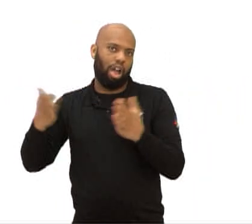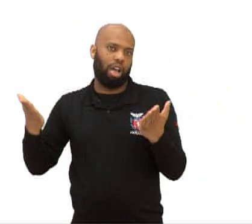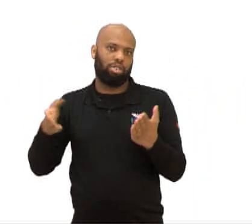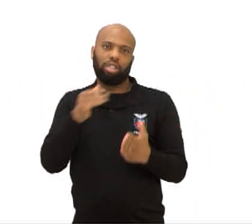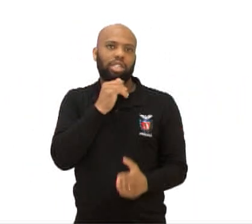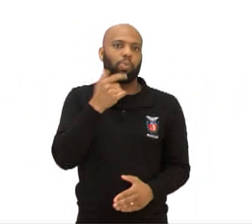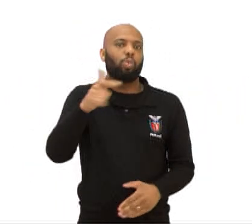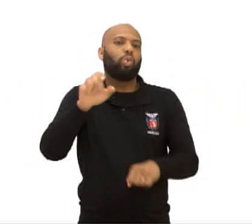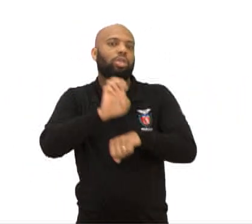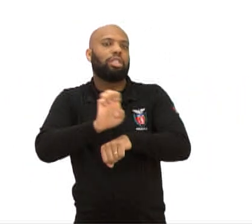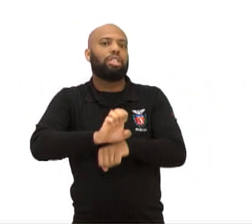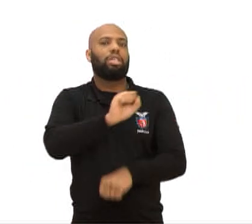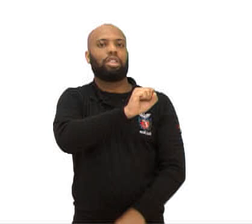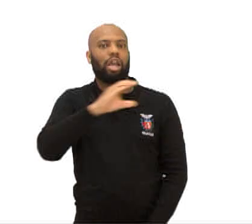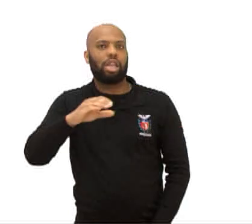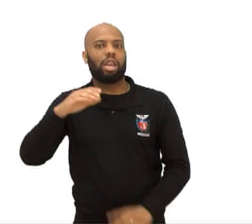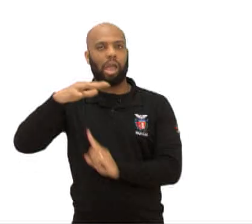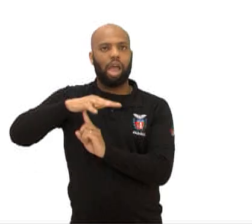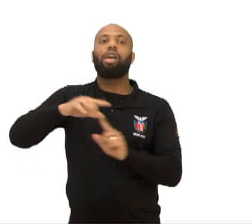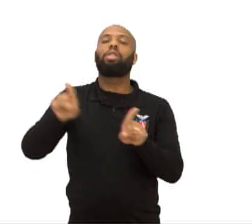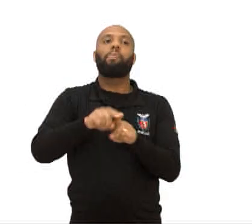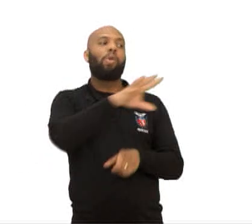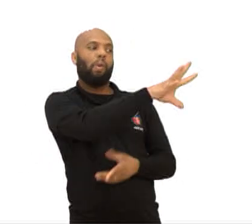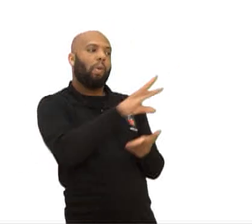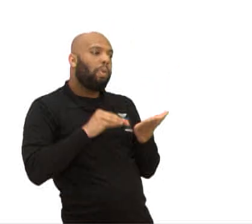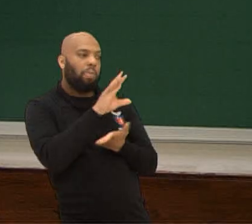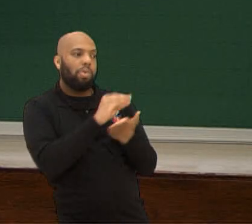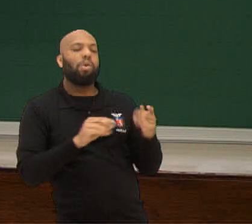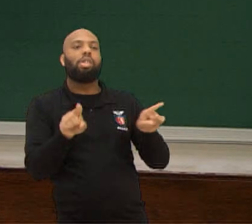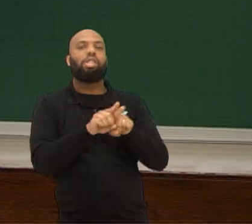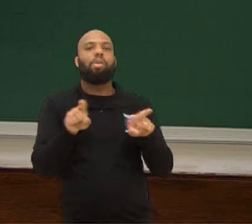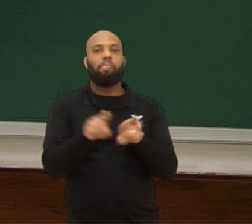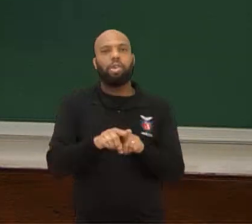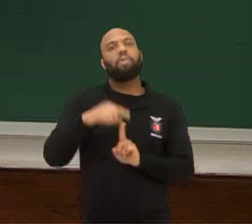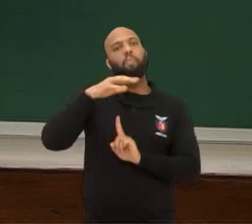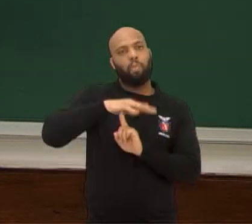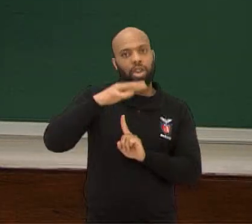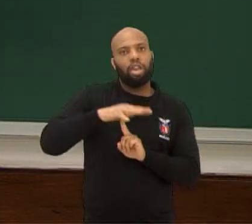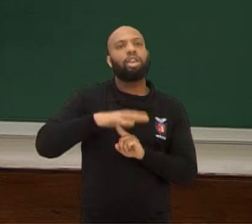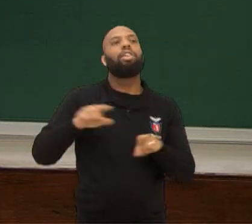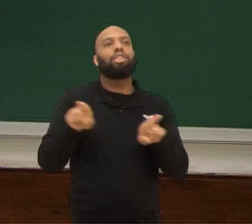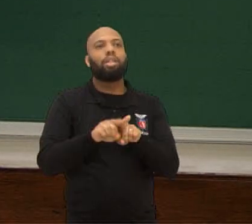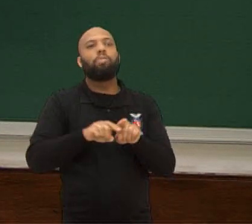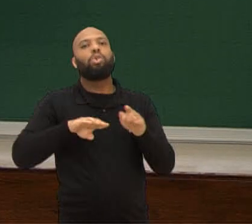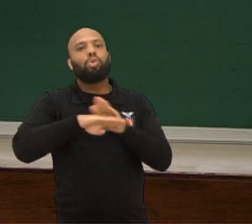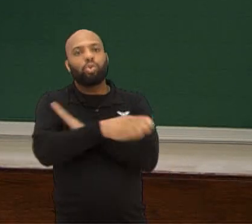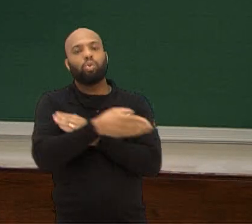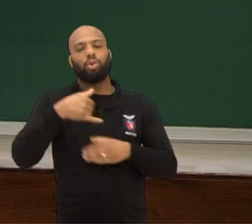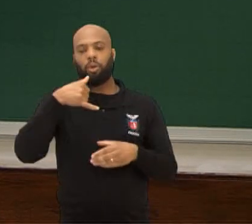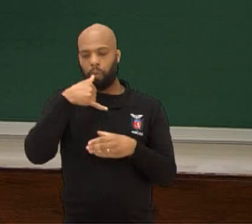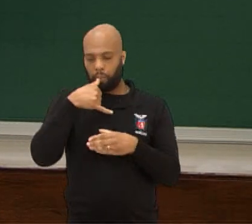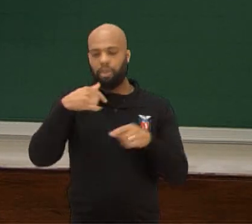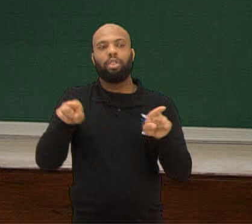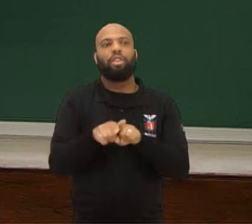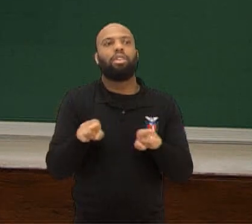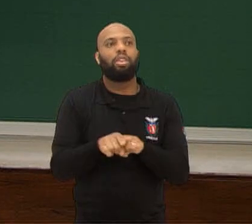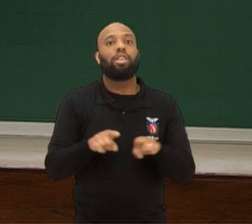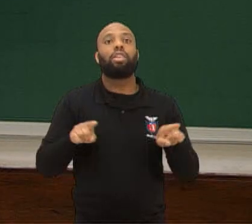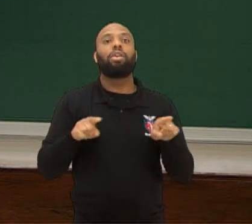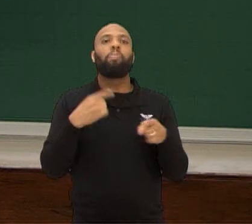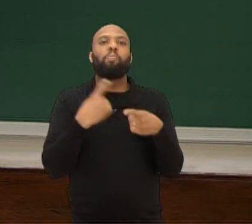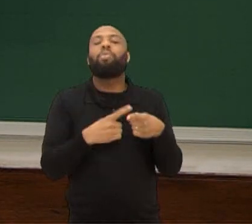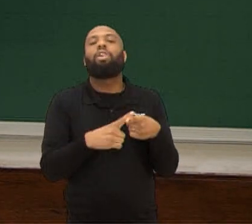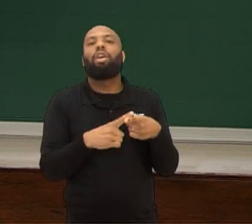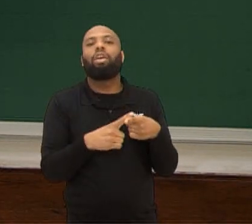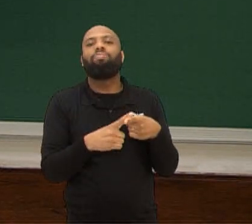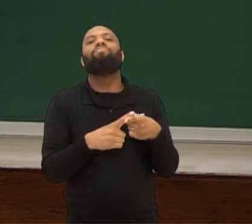Paraná, trazem este hábito. Os catarinenses, os paranaenses também têm o hábito do consumo do chimarrão, por